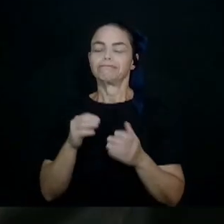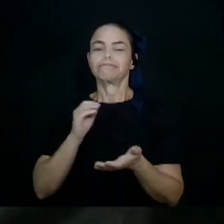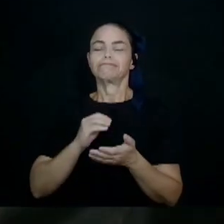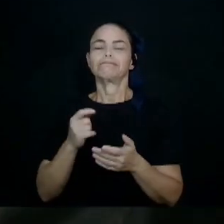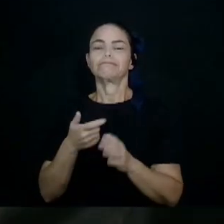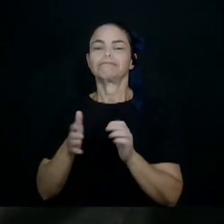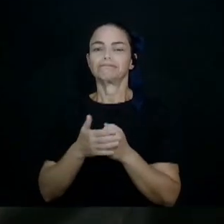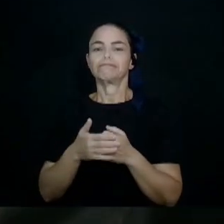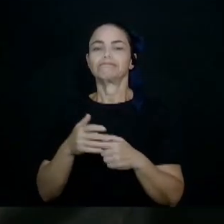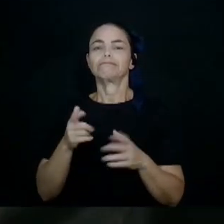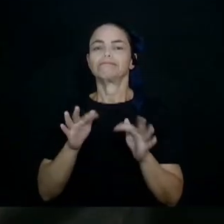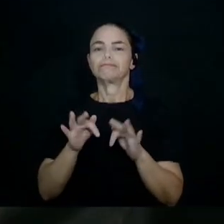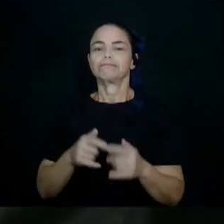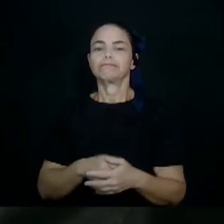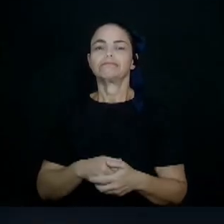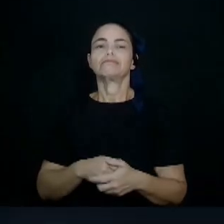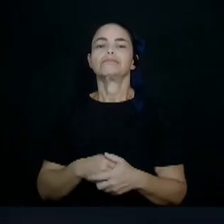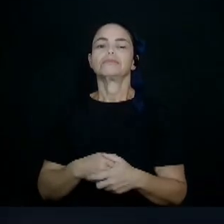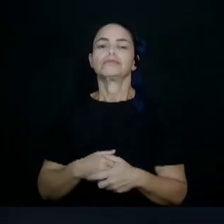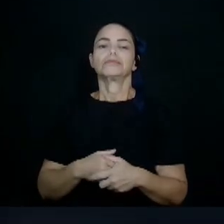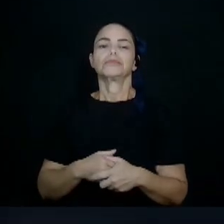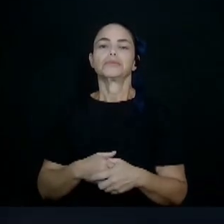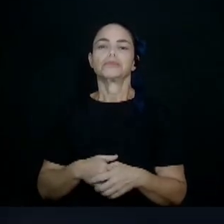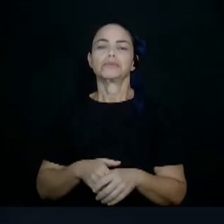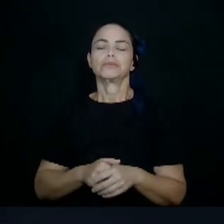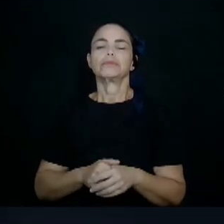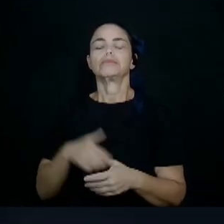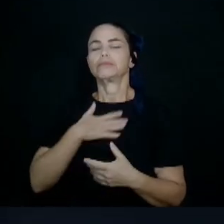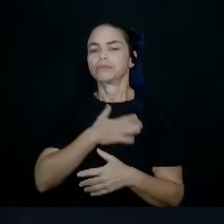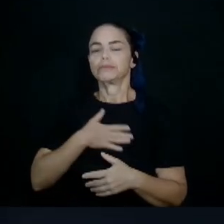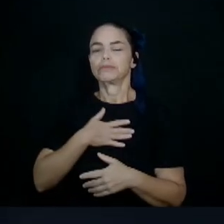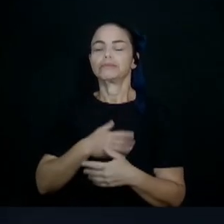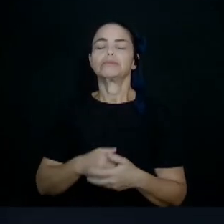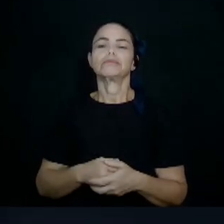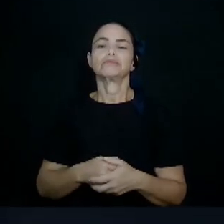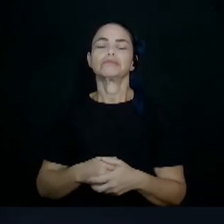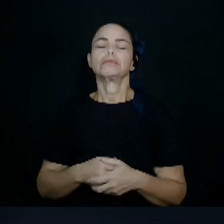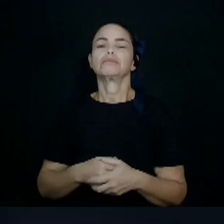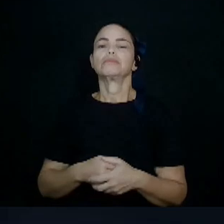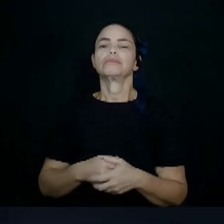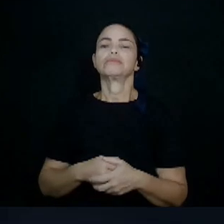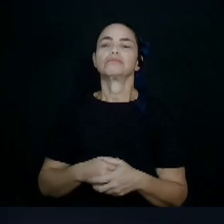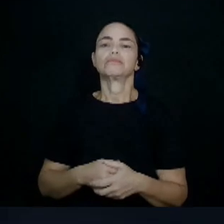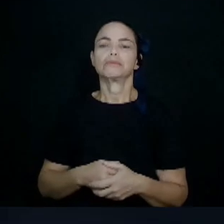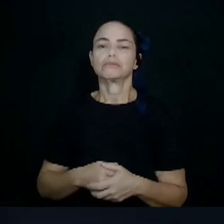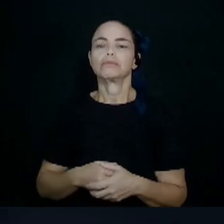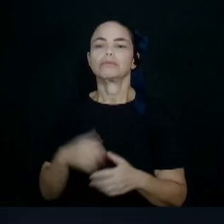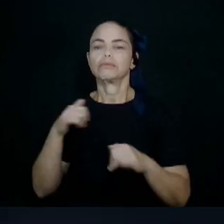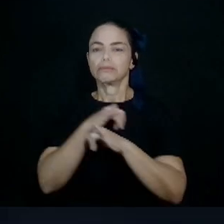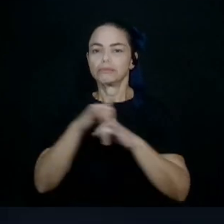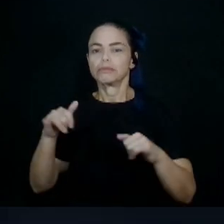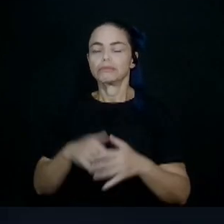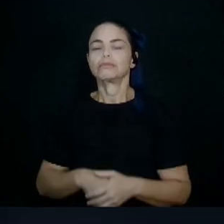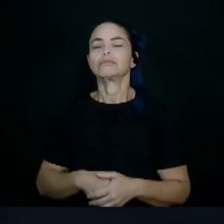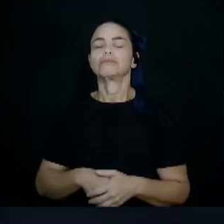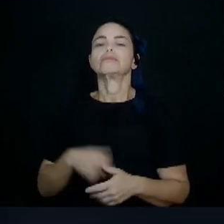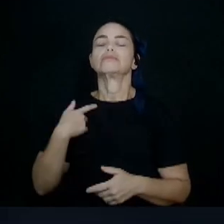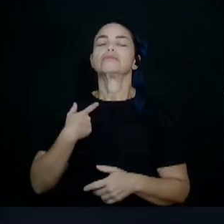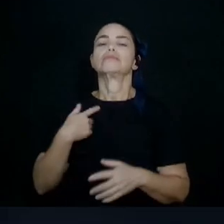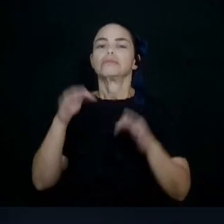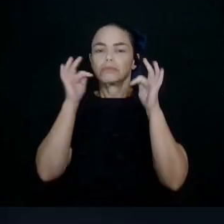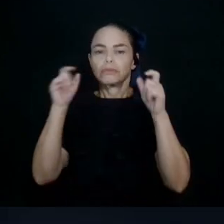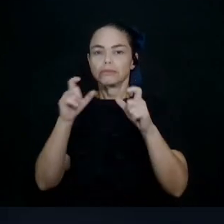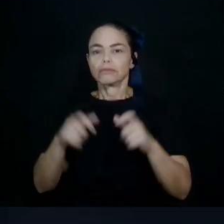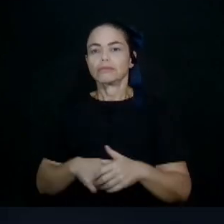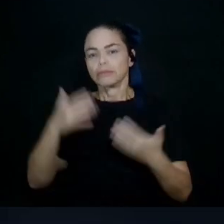gente finalizar, então, gostaria que a doutora deixasse uma mensagem para os nossos telespectadores. Queria